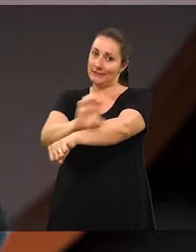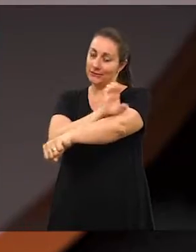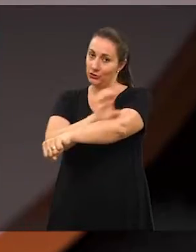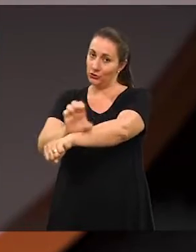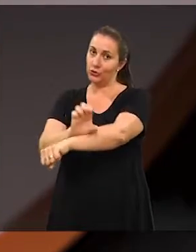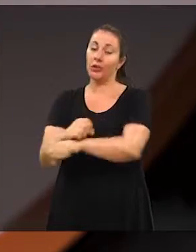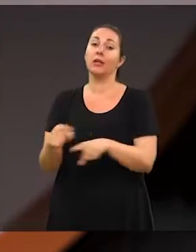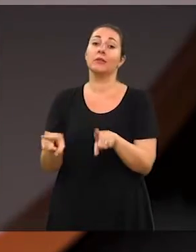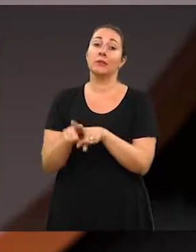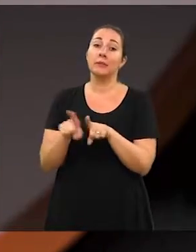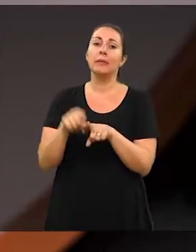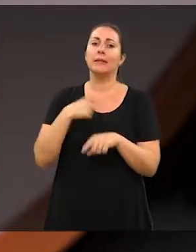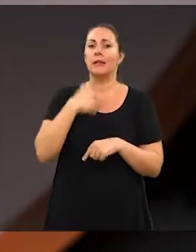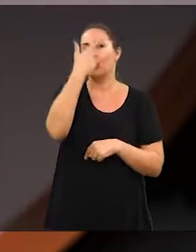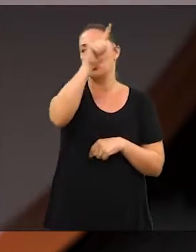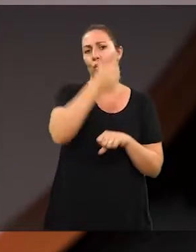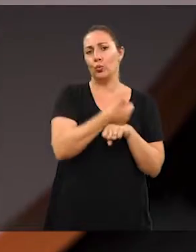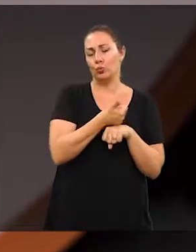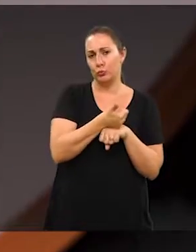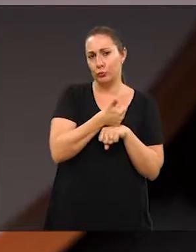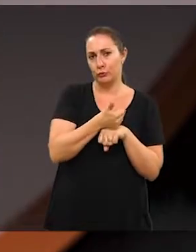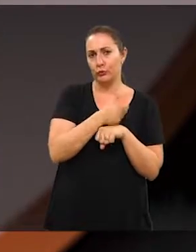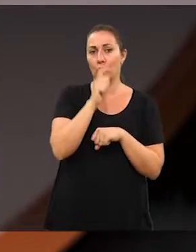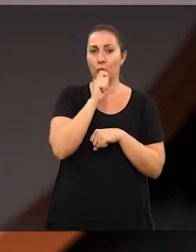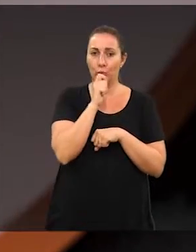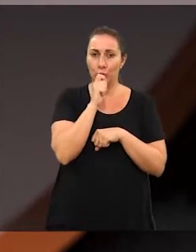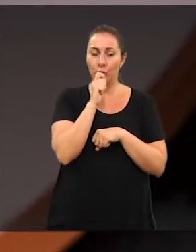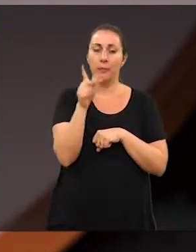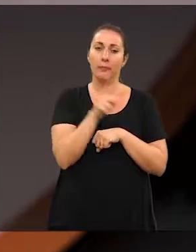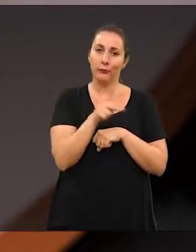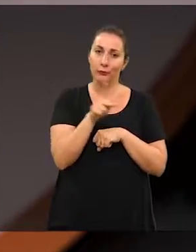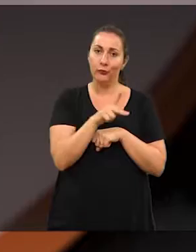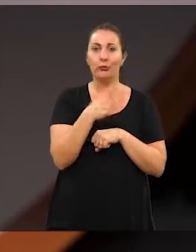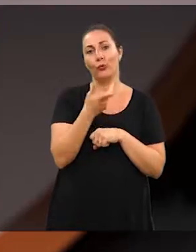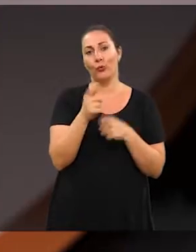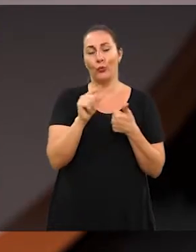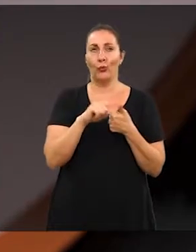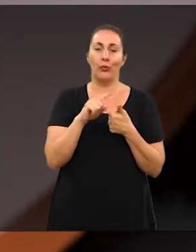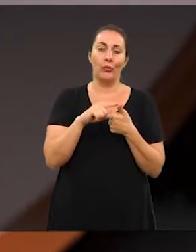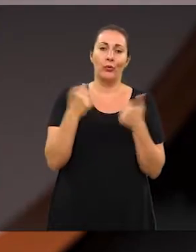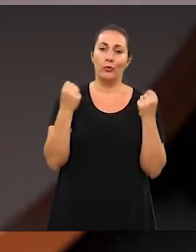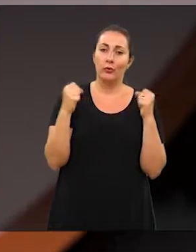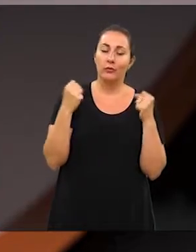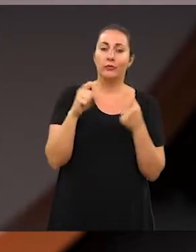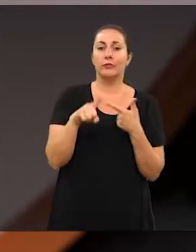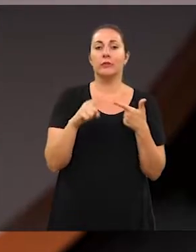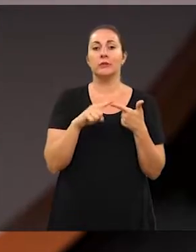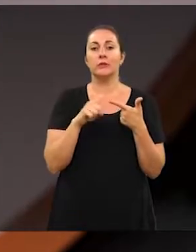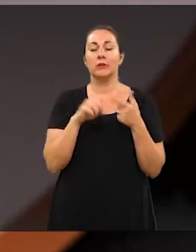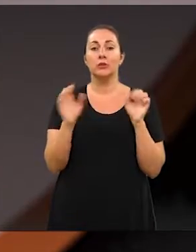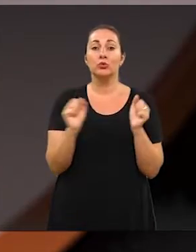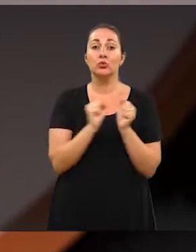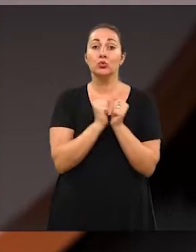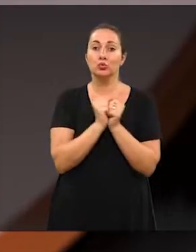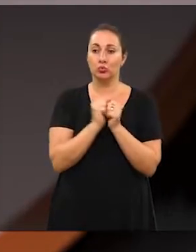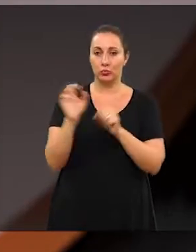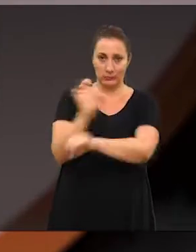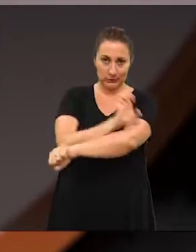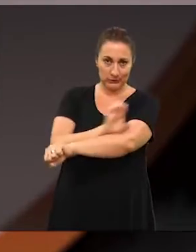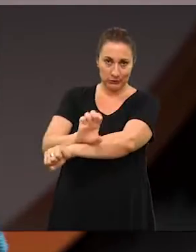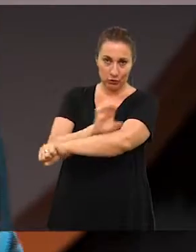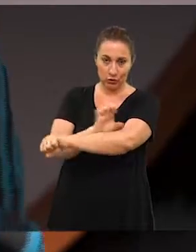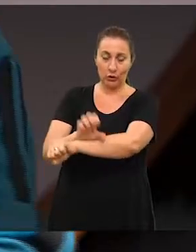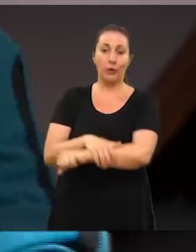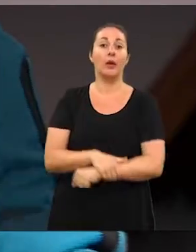Vai ter também outros profissionais de arbitragem, professores de educação física, né? Junto com